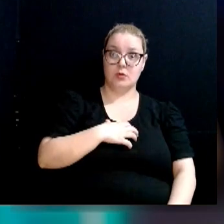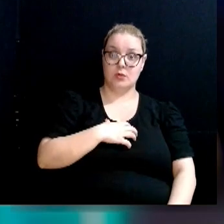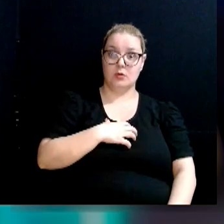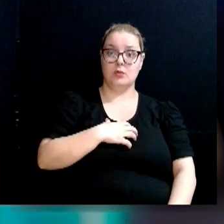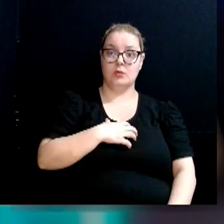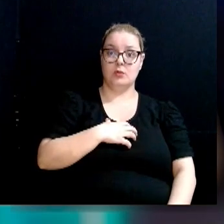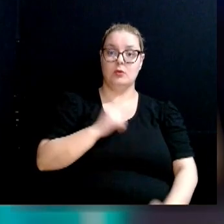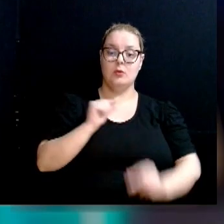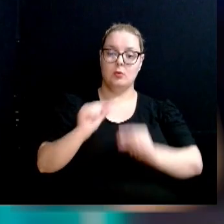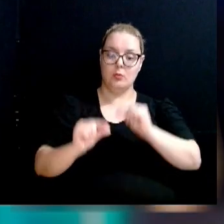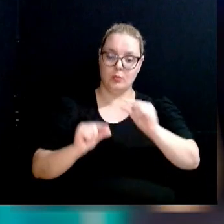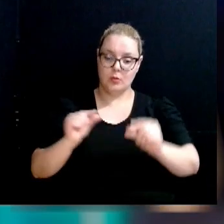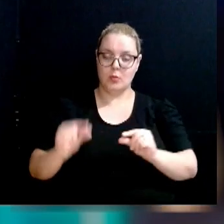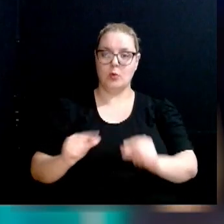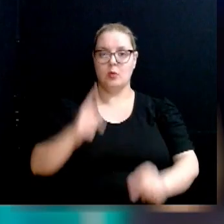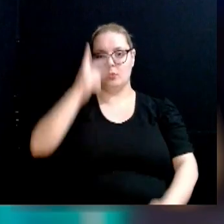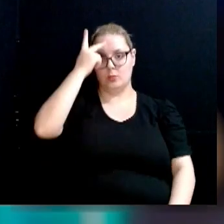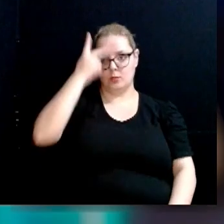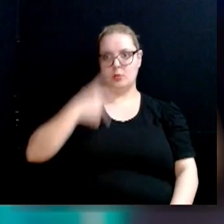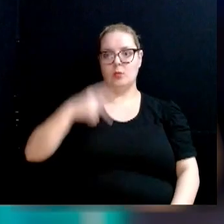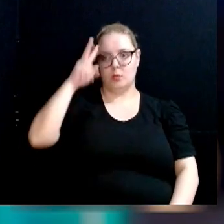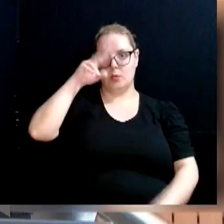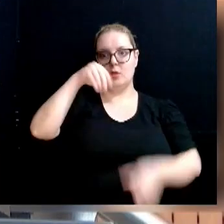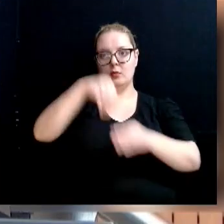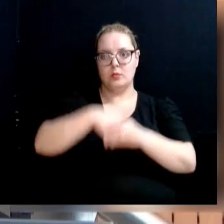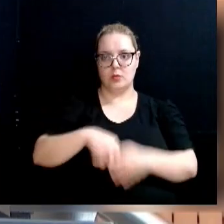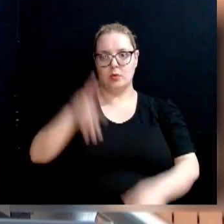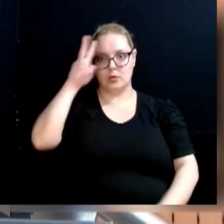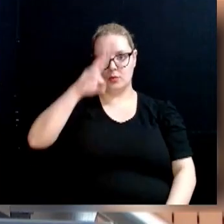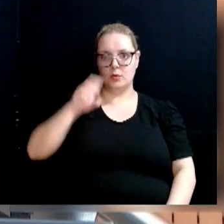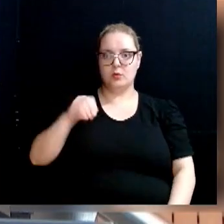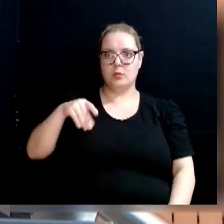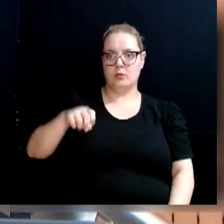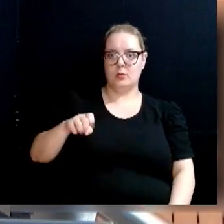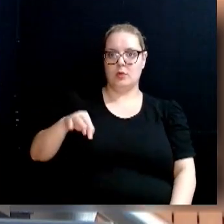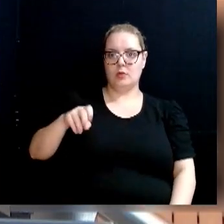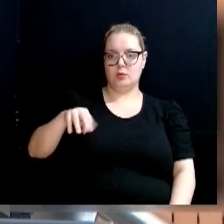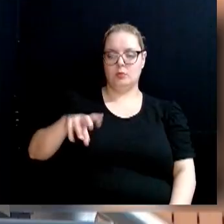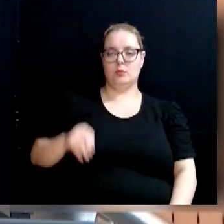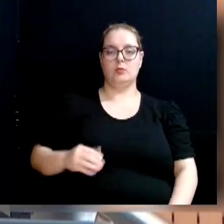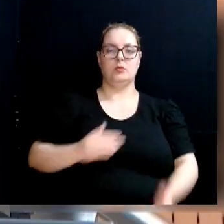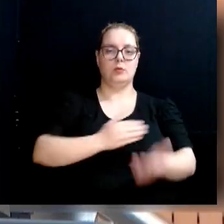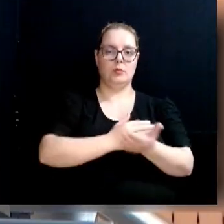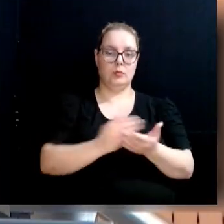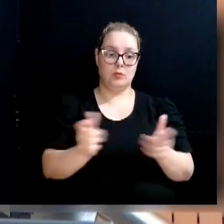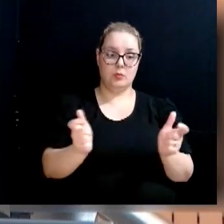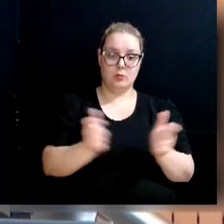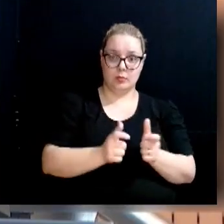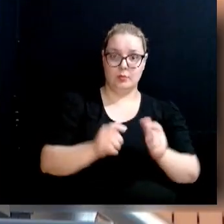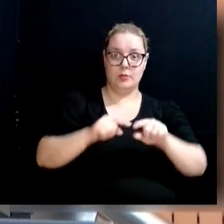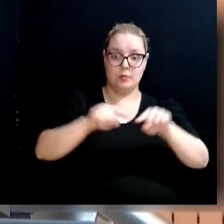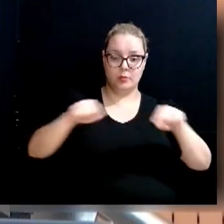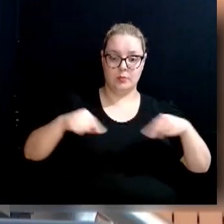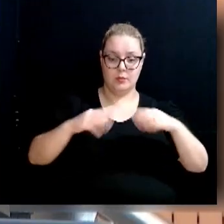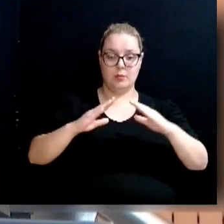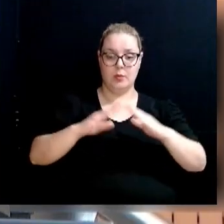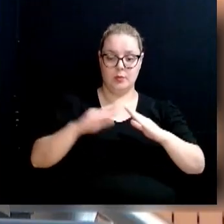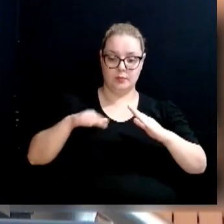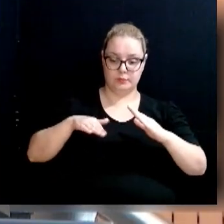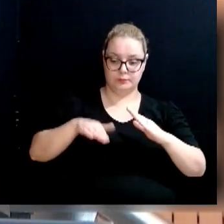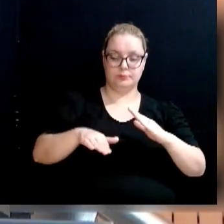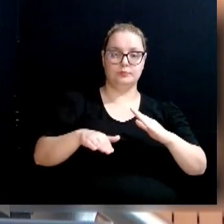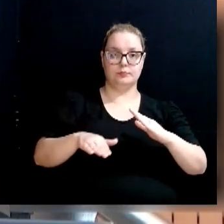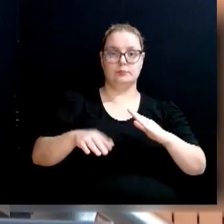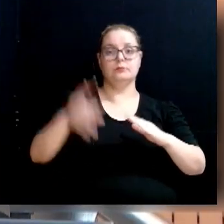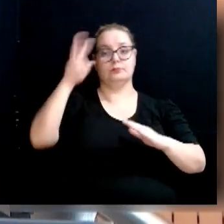de sua própria história dentro da história do Matuto. O que começou em uma pequena garagem transformou-se em um grande legado. E hoje,